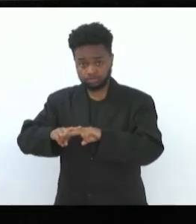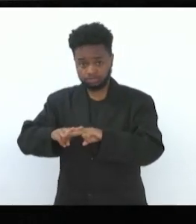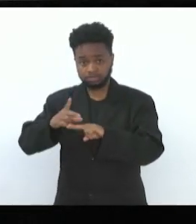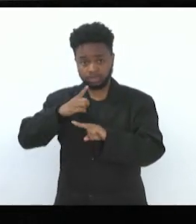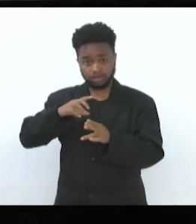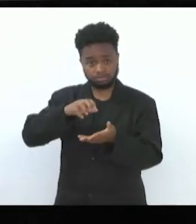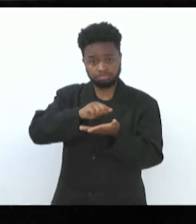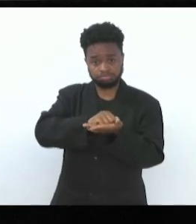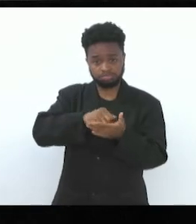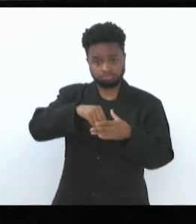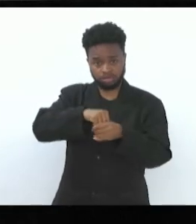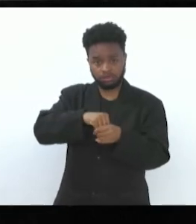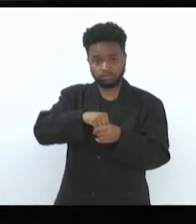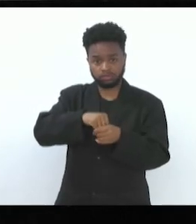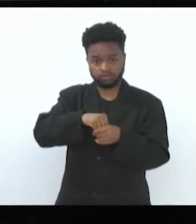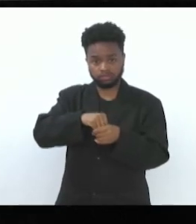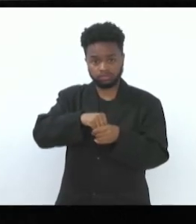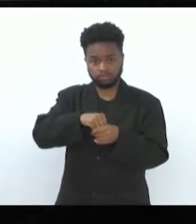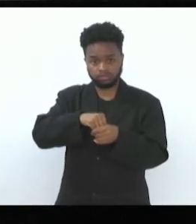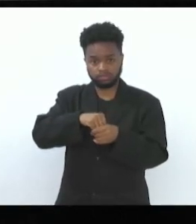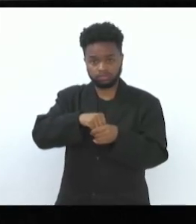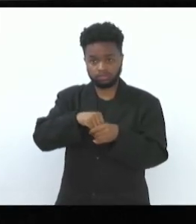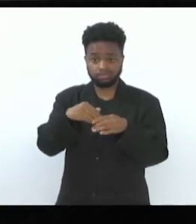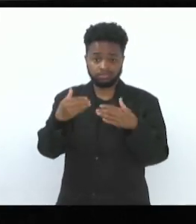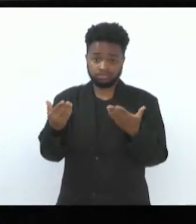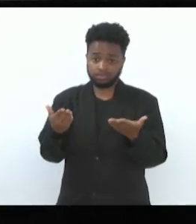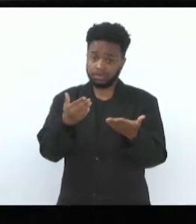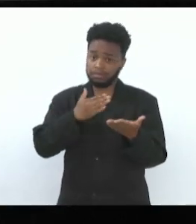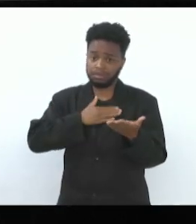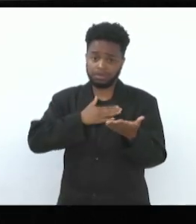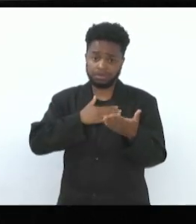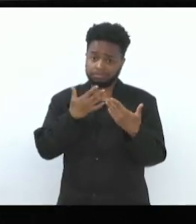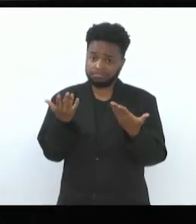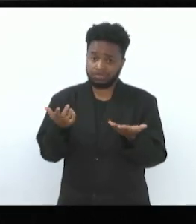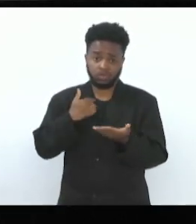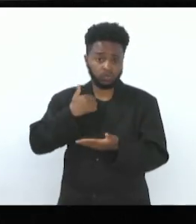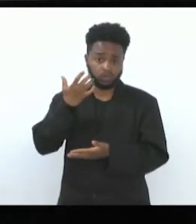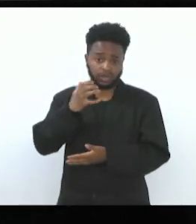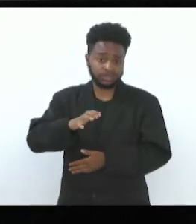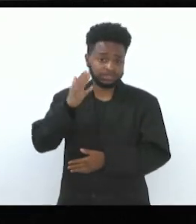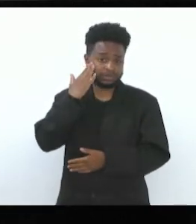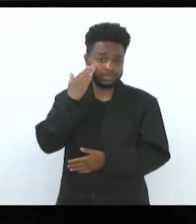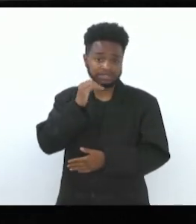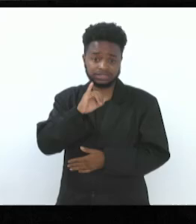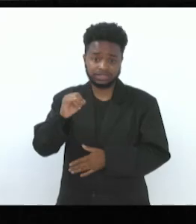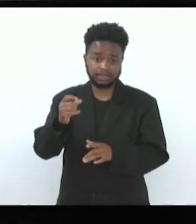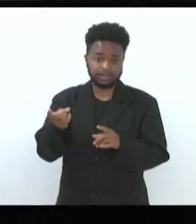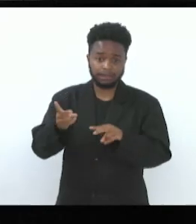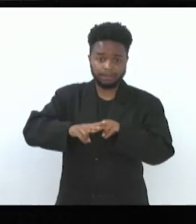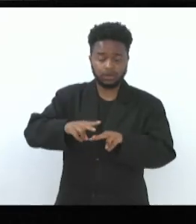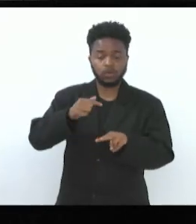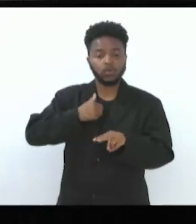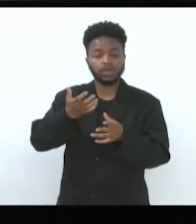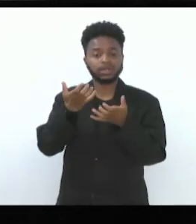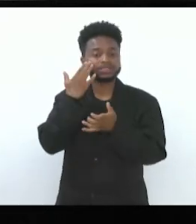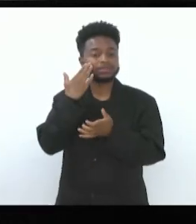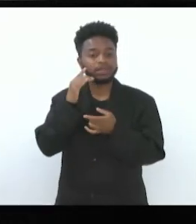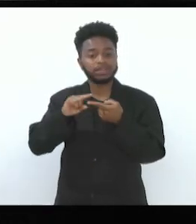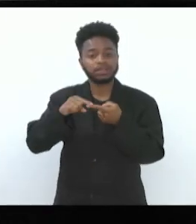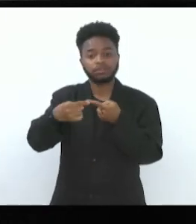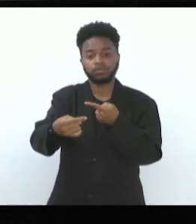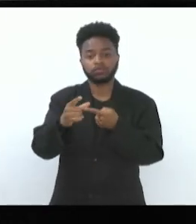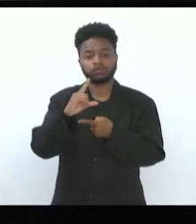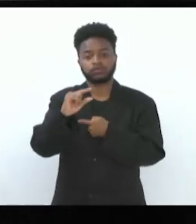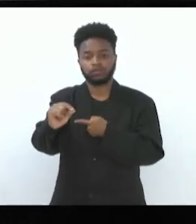cadastro. Para mim, meu filho, eu não quero saber quando ele está preso, eu quero saber quando ele saiu. Eu tenho que ter acesso à informação quando